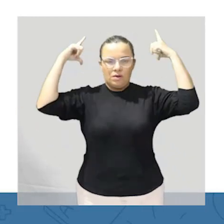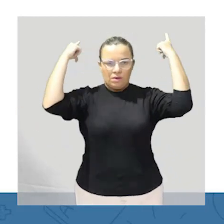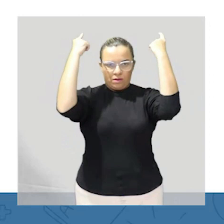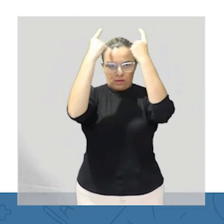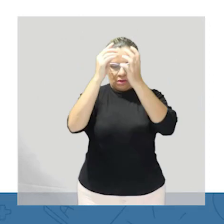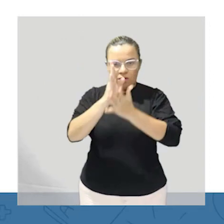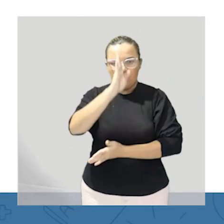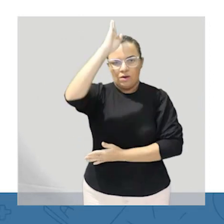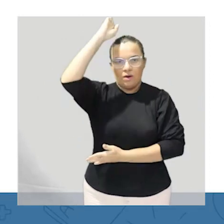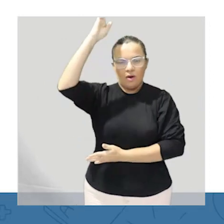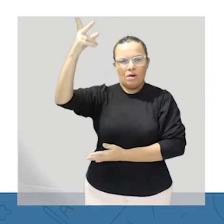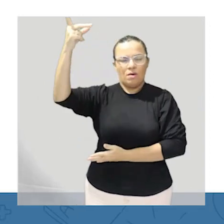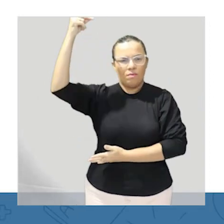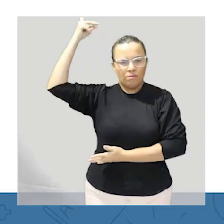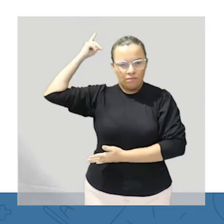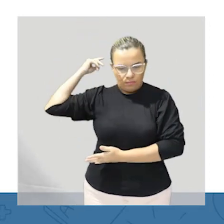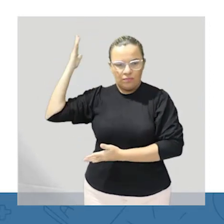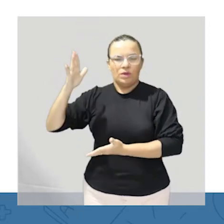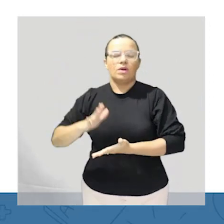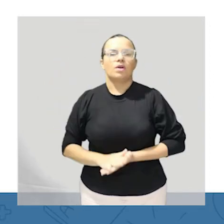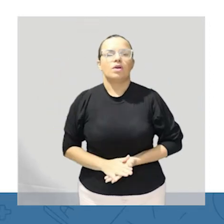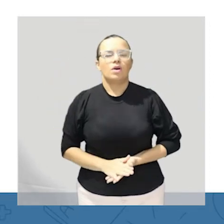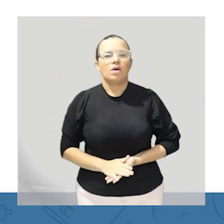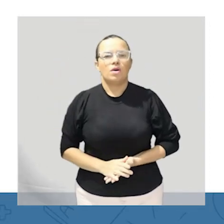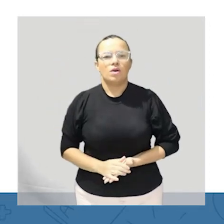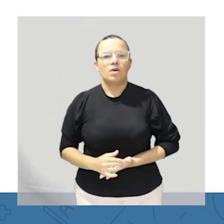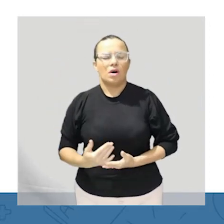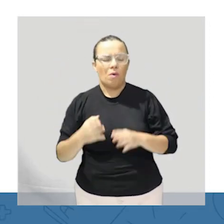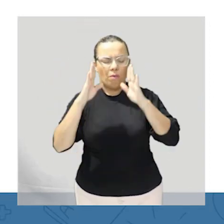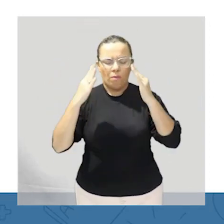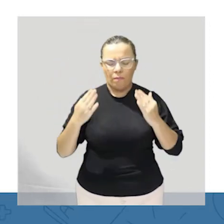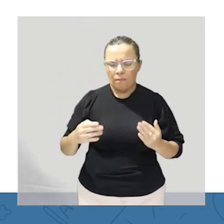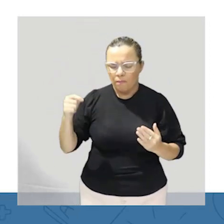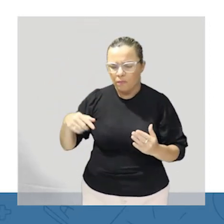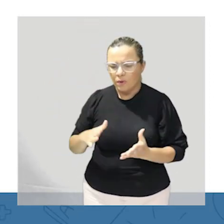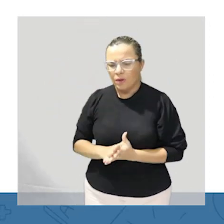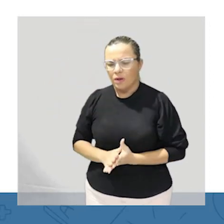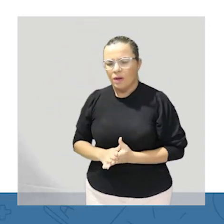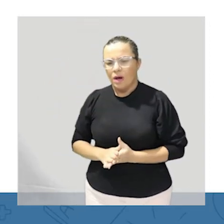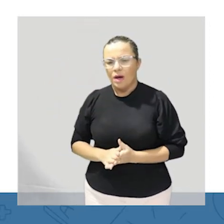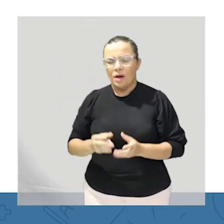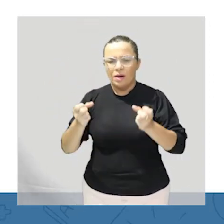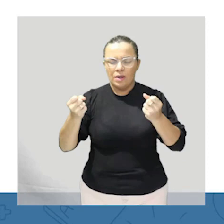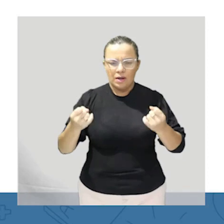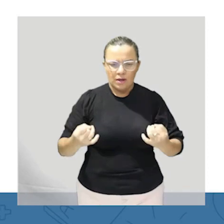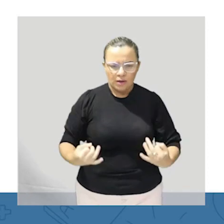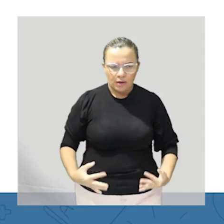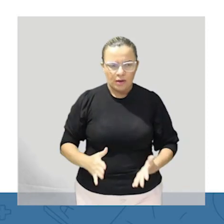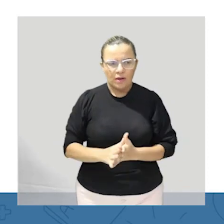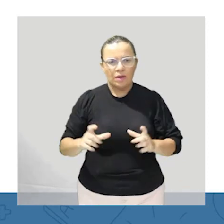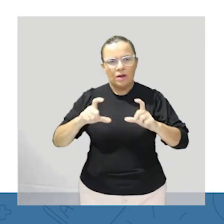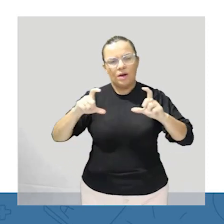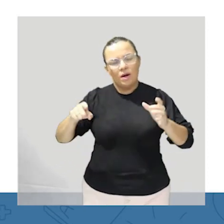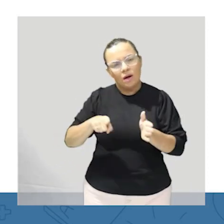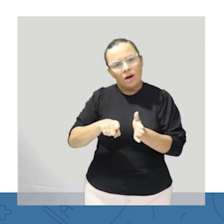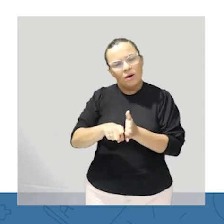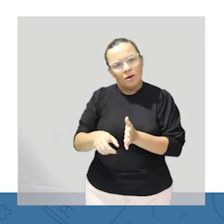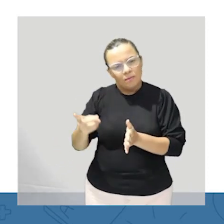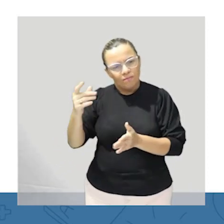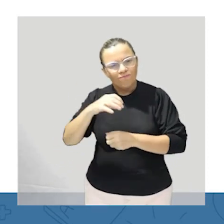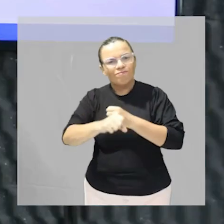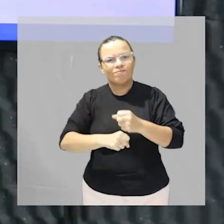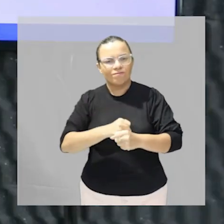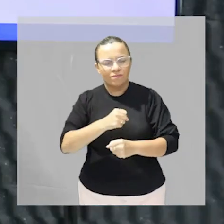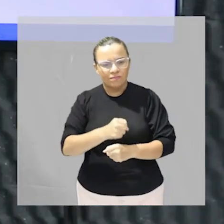Roma Antiga. Vamos analisar os últimos itens e as últimas questões que